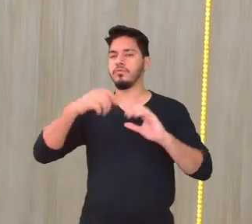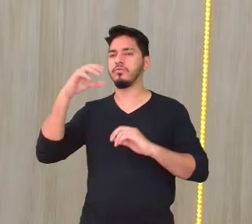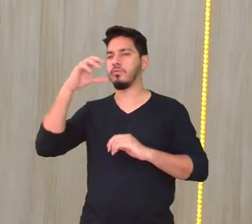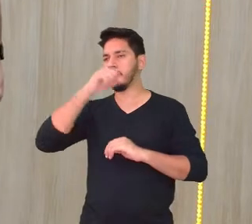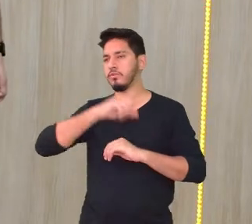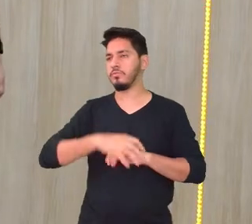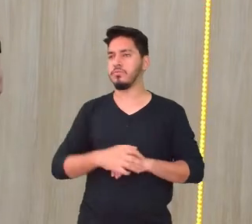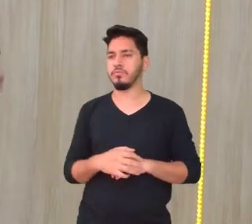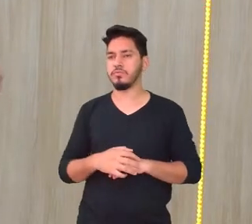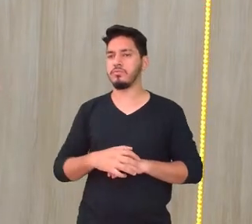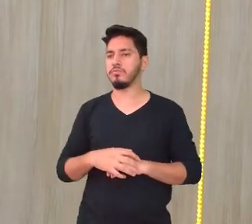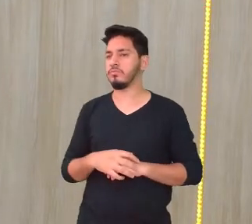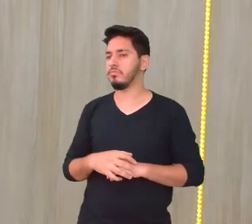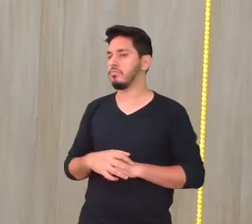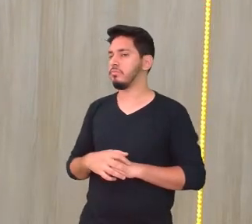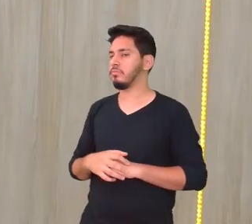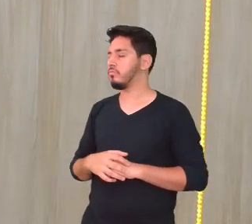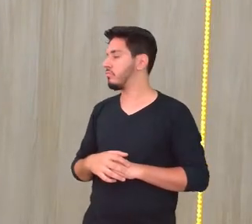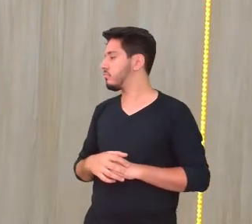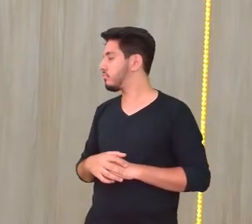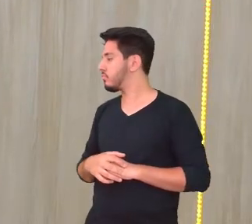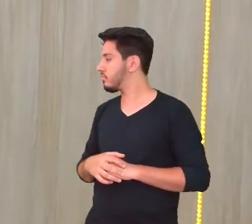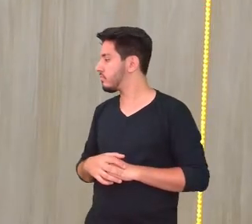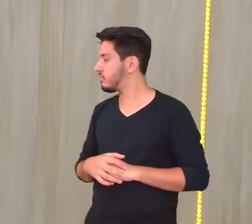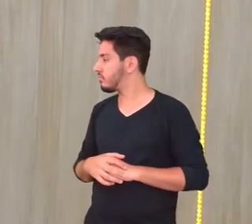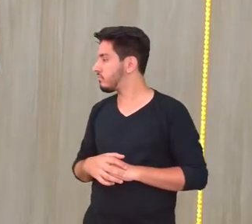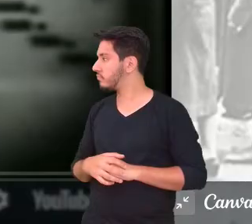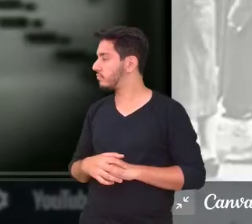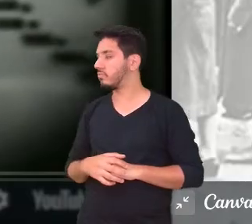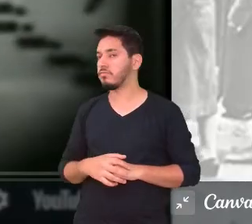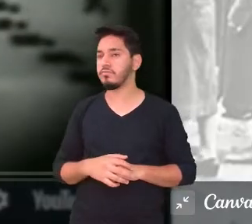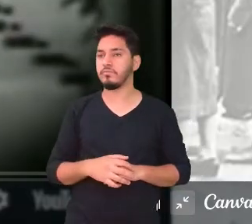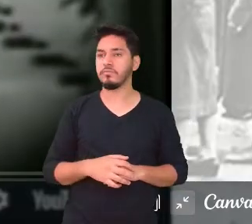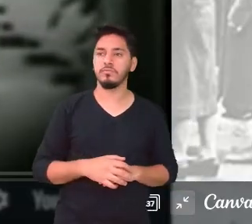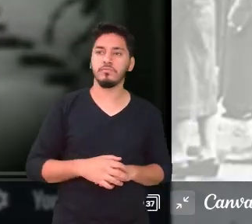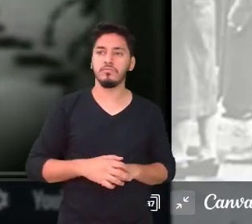aqui, dá-lhe aí, Juninho, por favor.